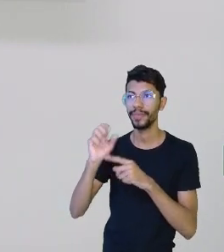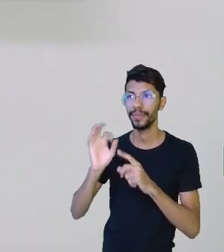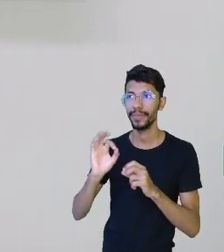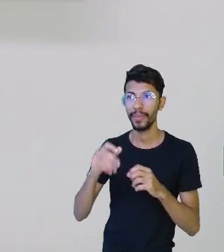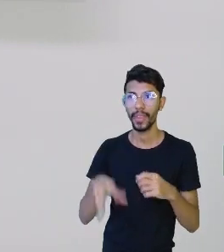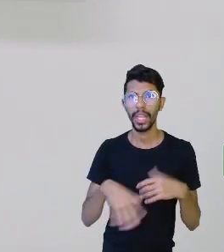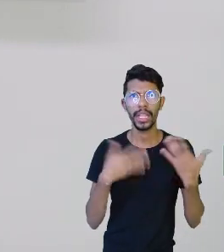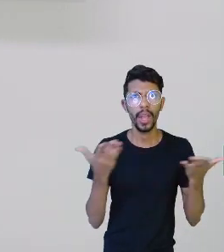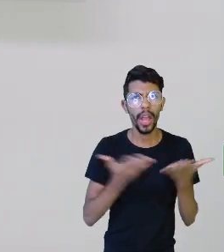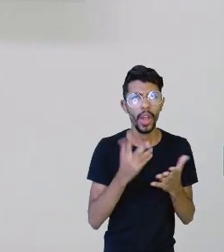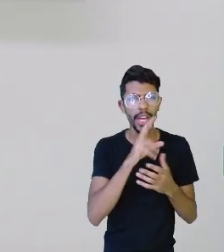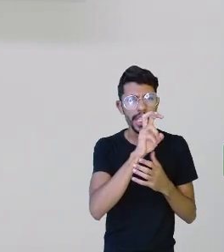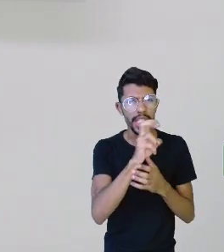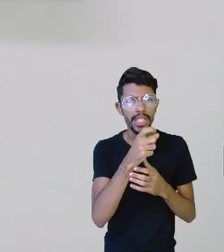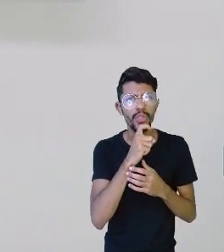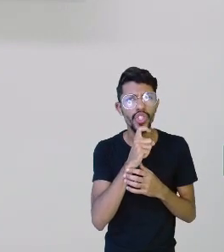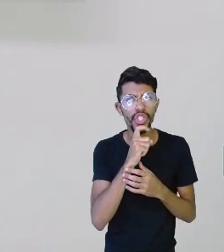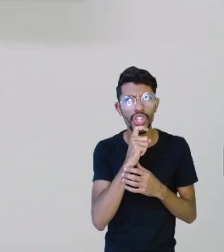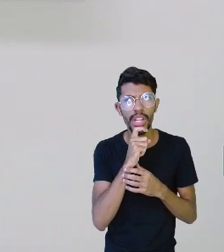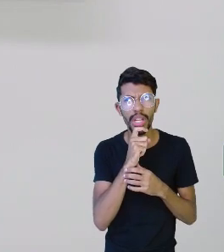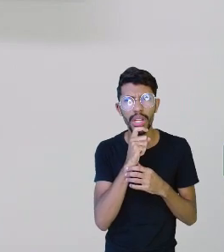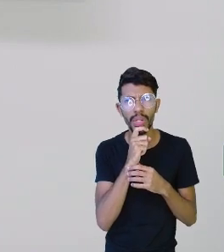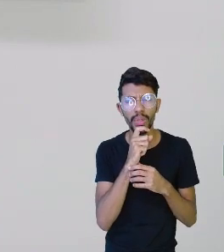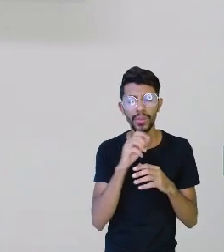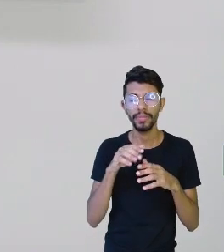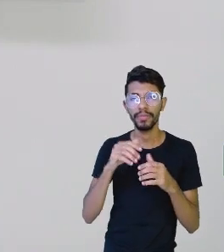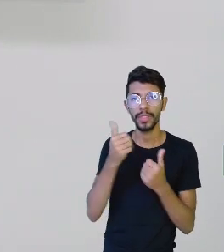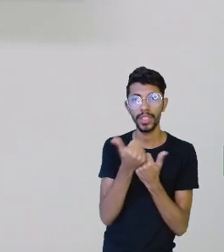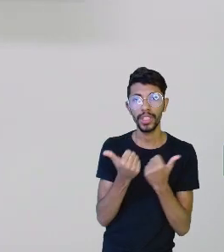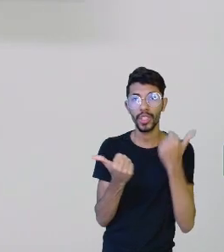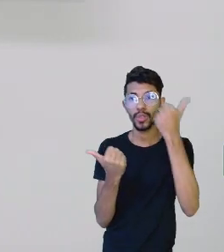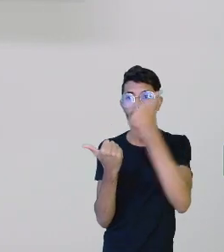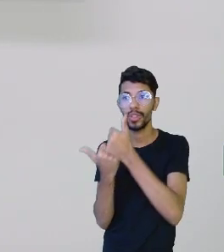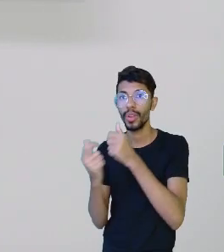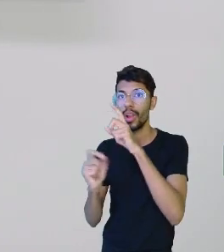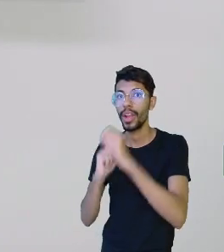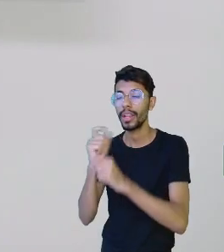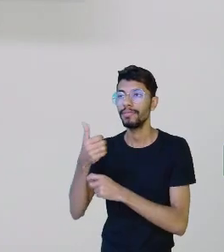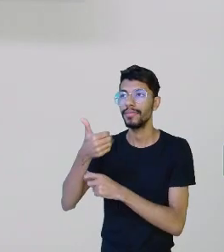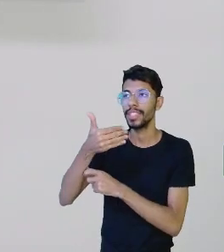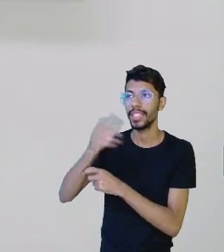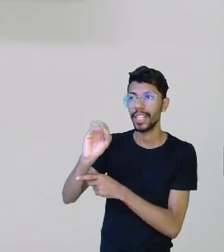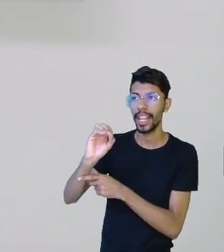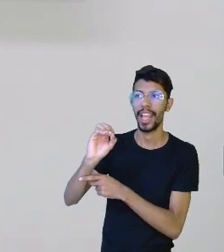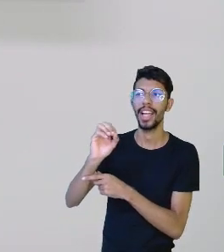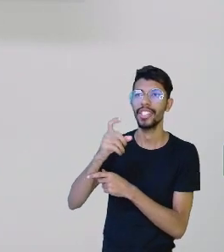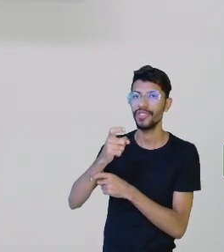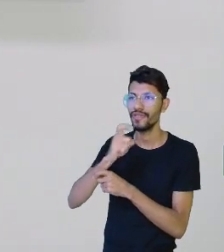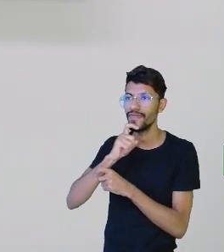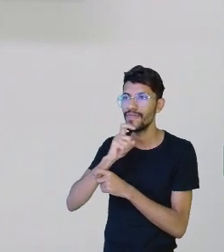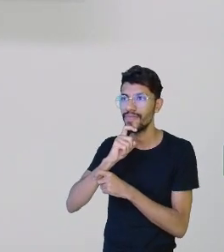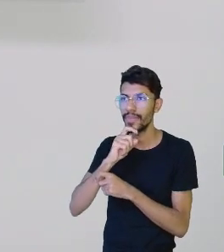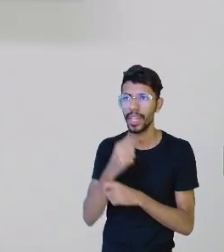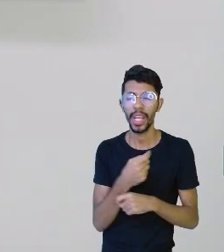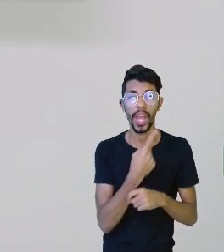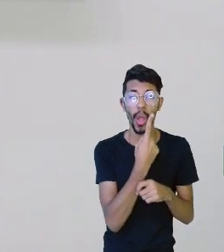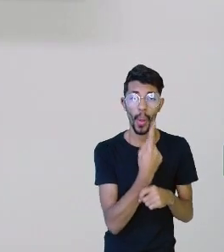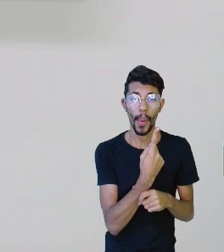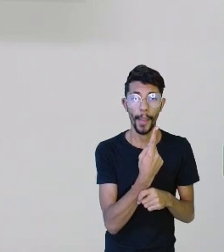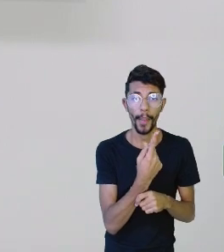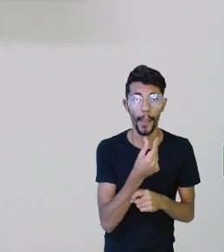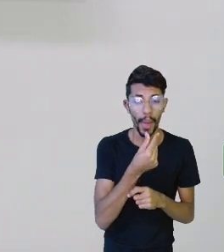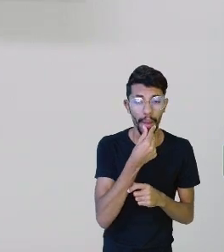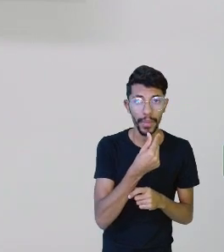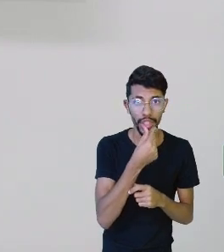5 cubos. Quantos cubos de gelo ela vai precisar? Em vez de 5, 10 cubos. E um biscoito, em vez